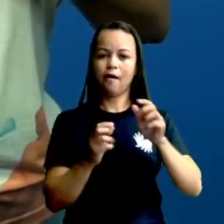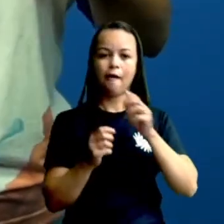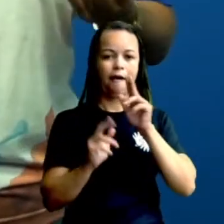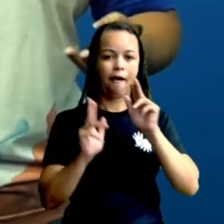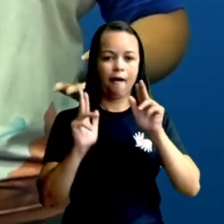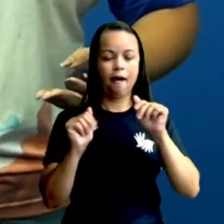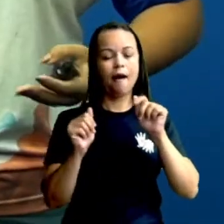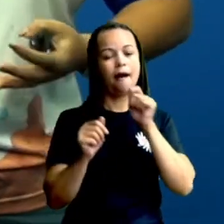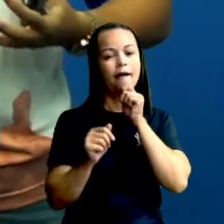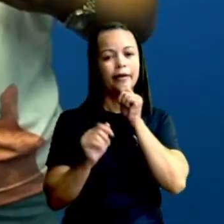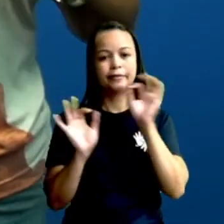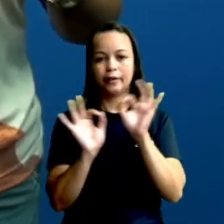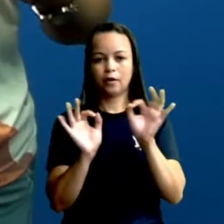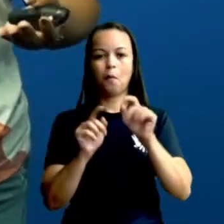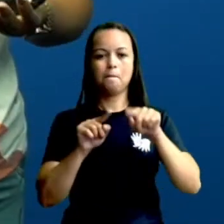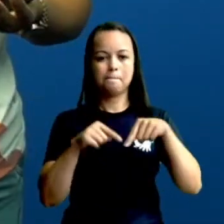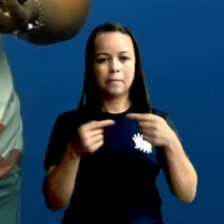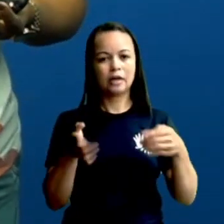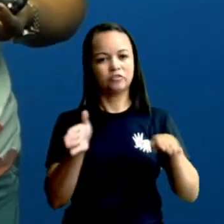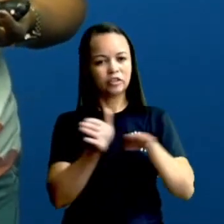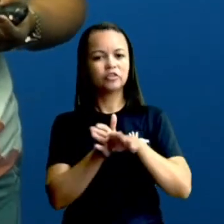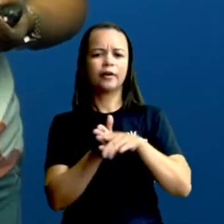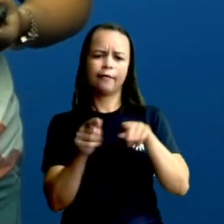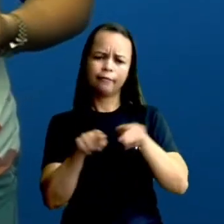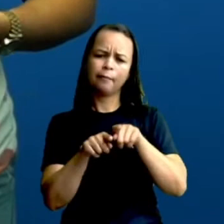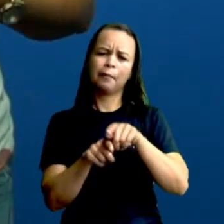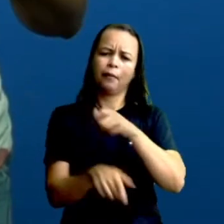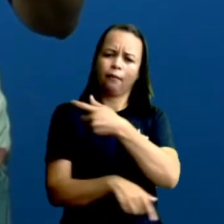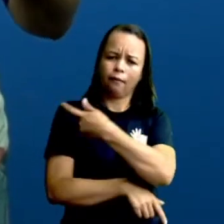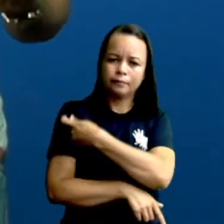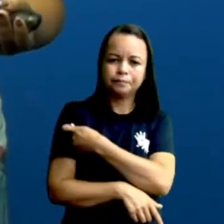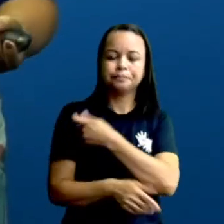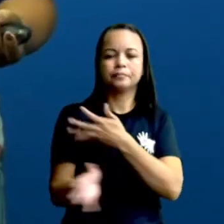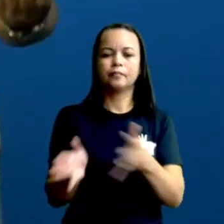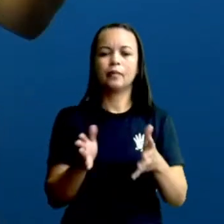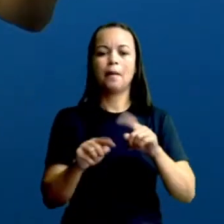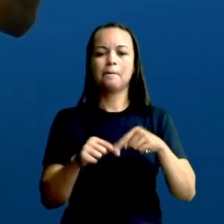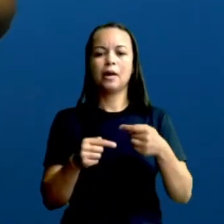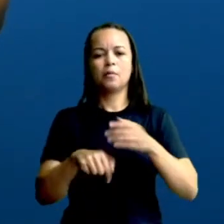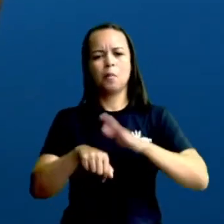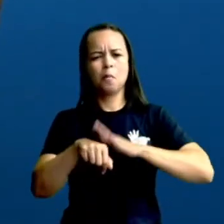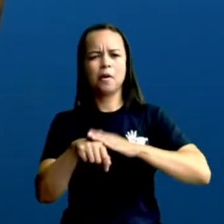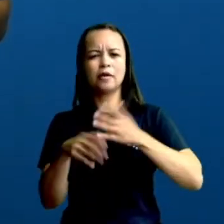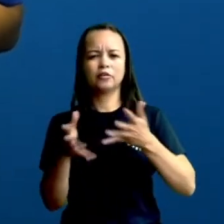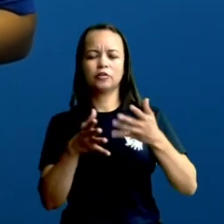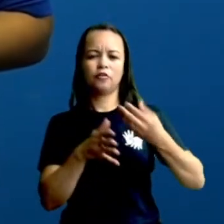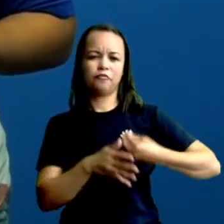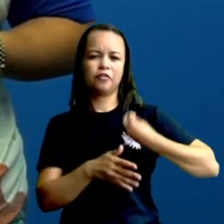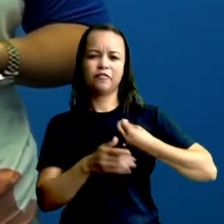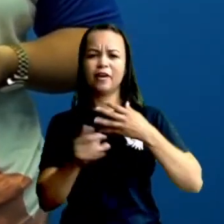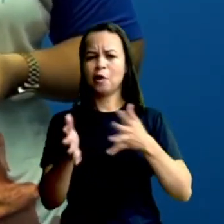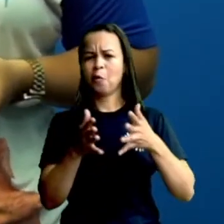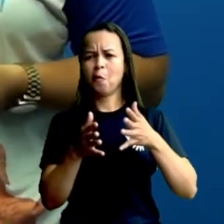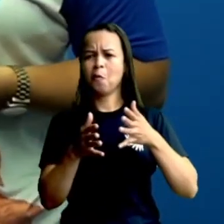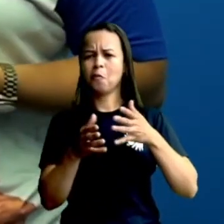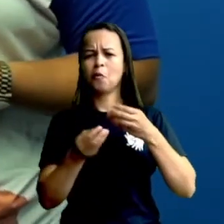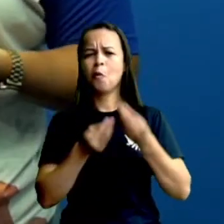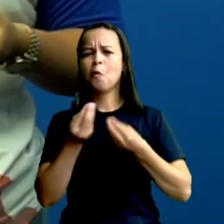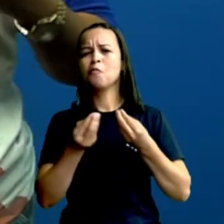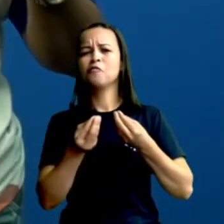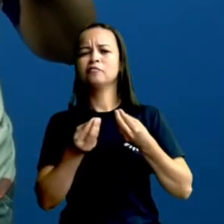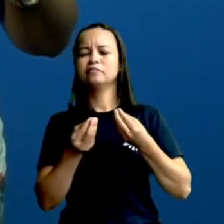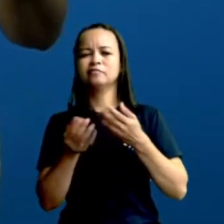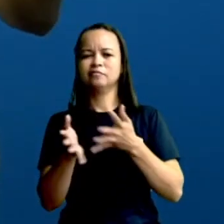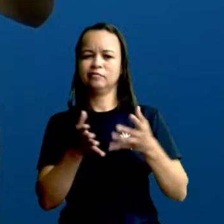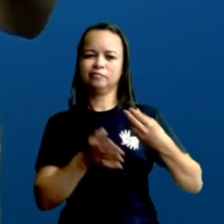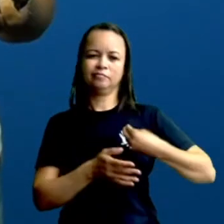E a vida aos poucos está se encaixando novamente, certo? Mas a gente viveu momentos que a gente nunca pensou que ia viver na vida. Não é isso?